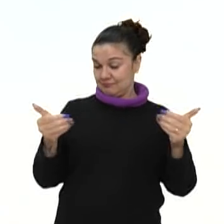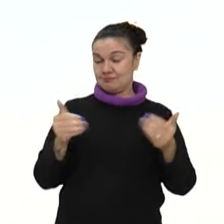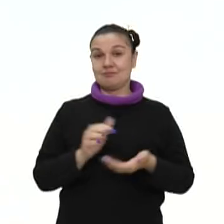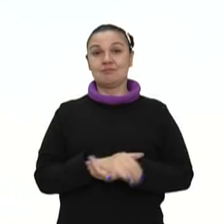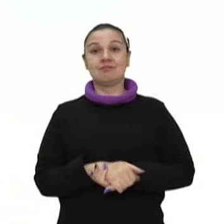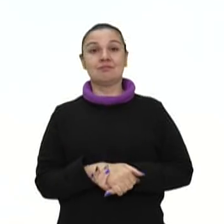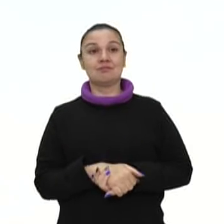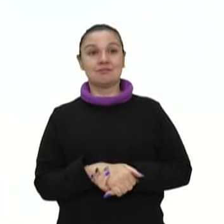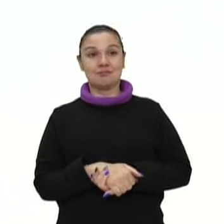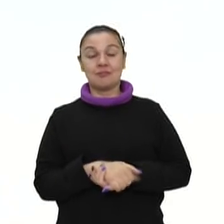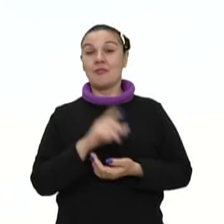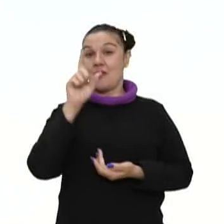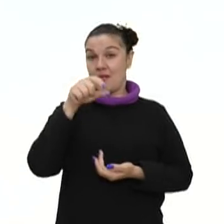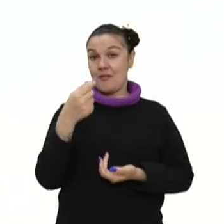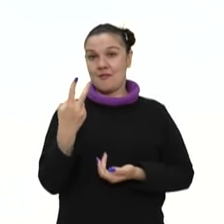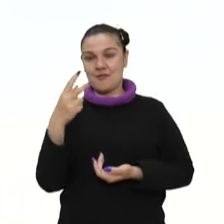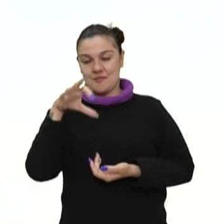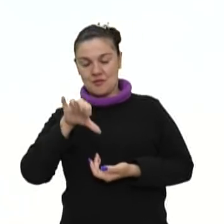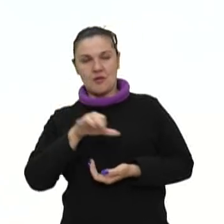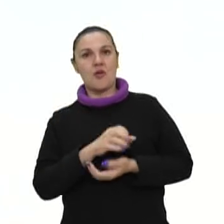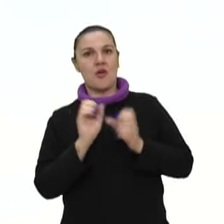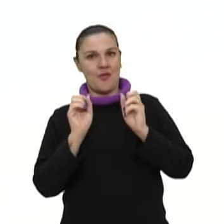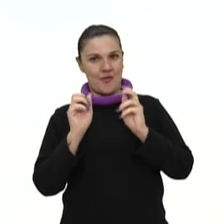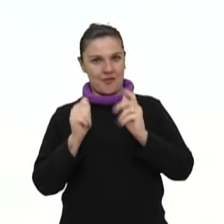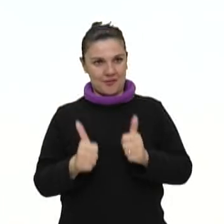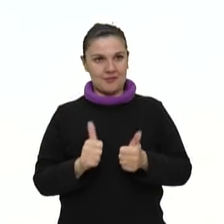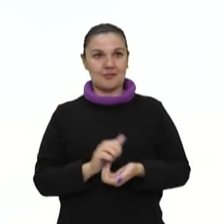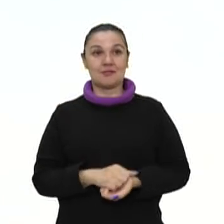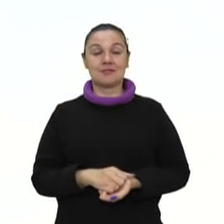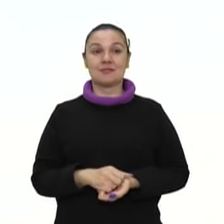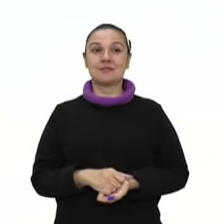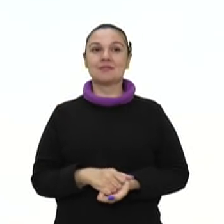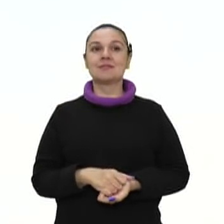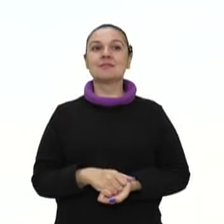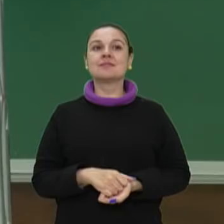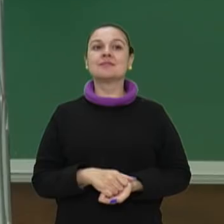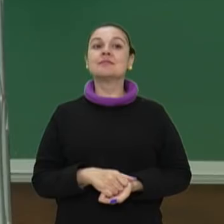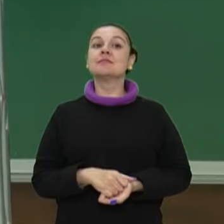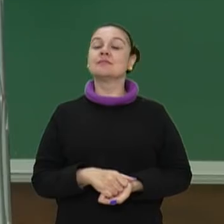soma dos quadrados, que dá 29. Ok?